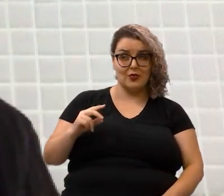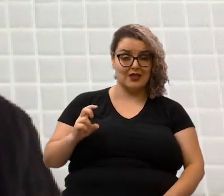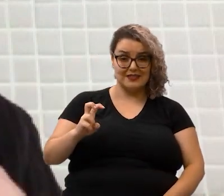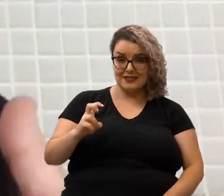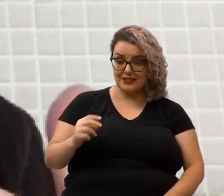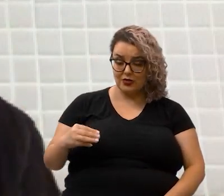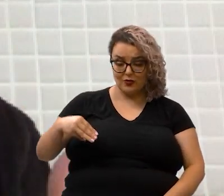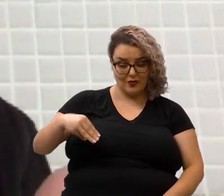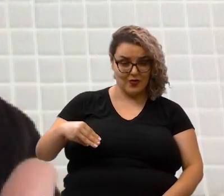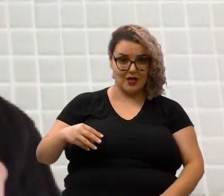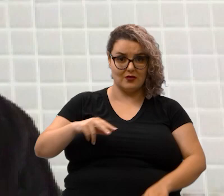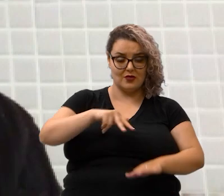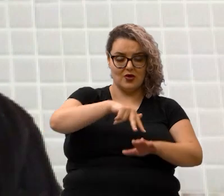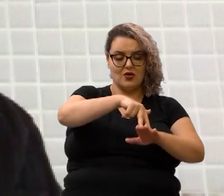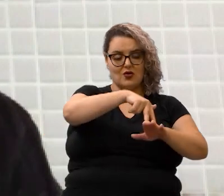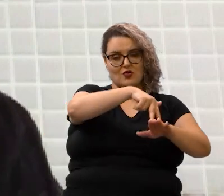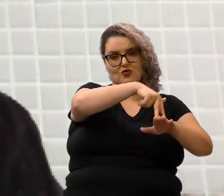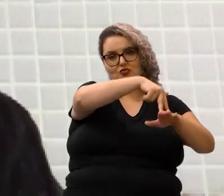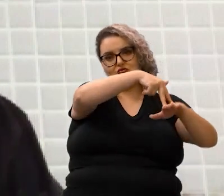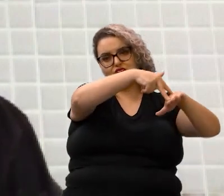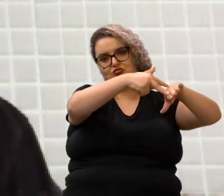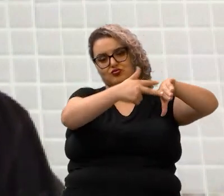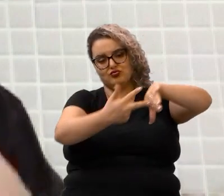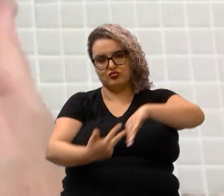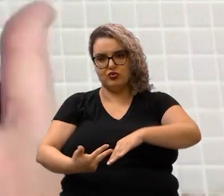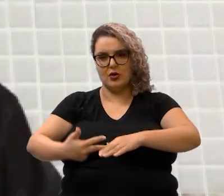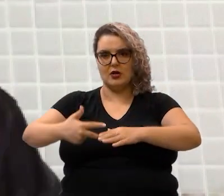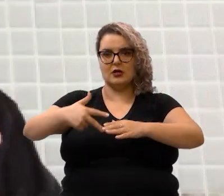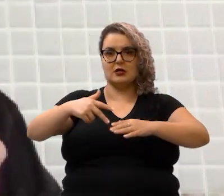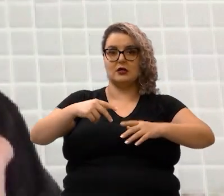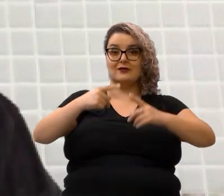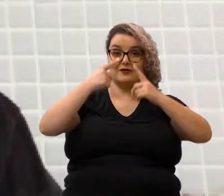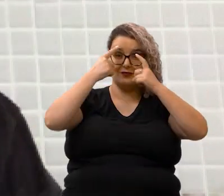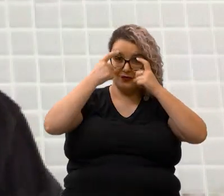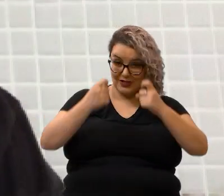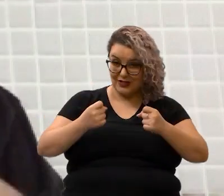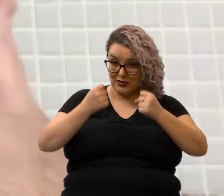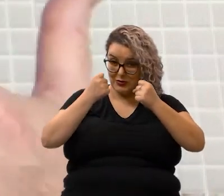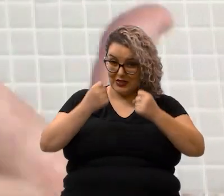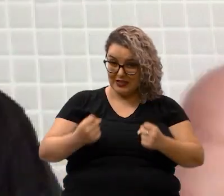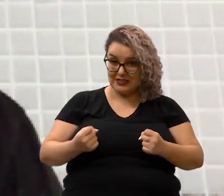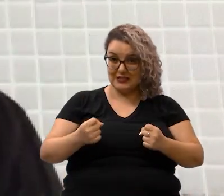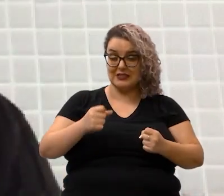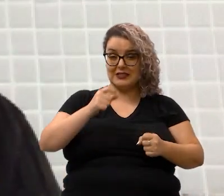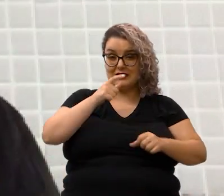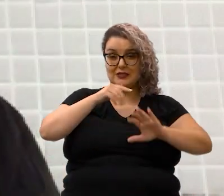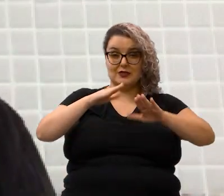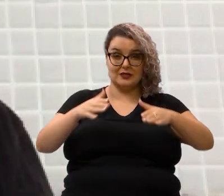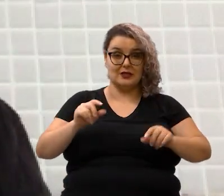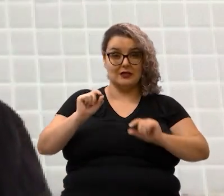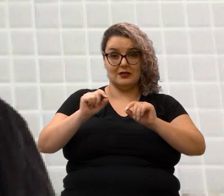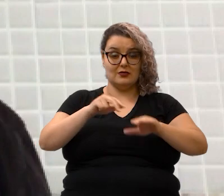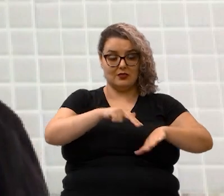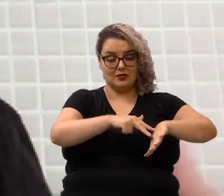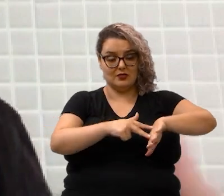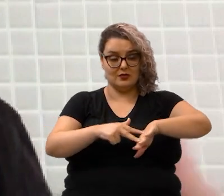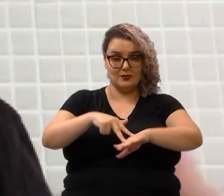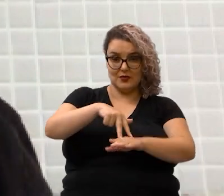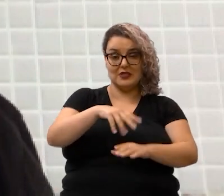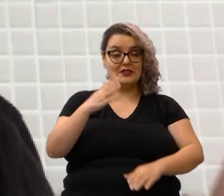5 metros, a hora que você cai, o tombo que você toma é tão violento, né? Quem surfa sabe disso,